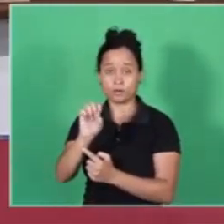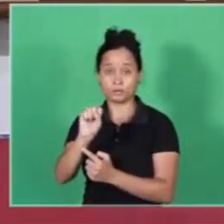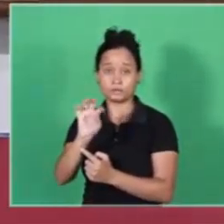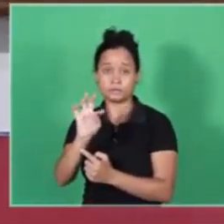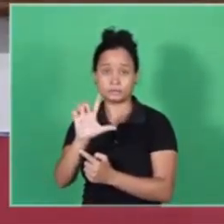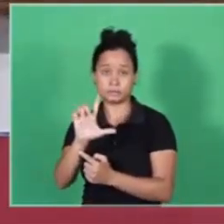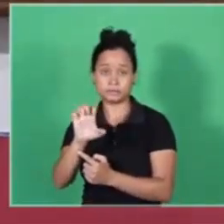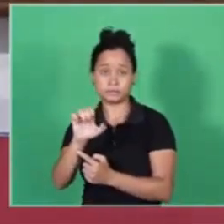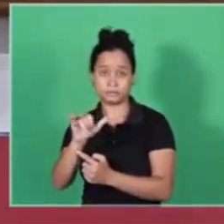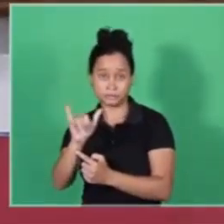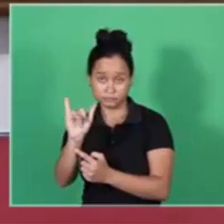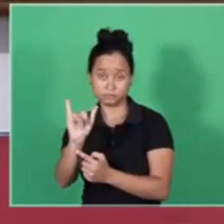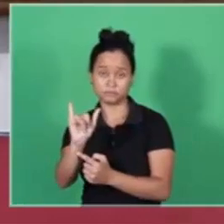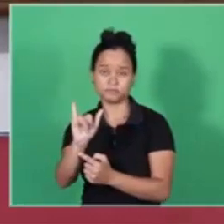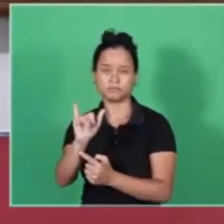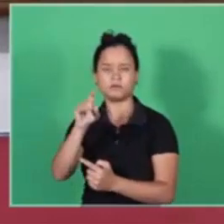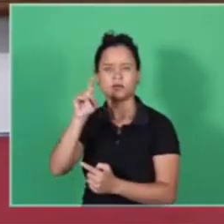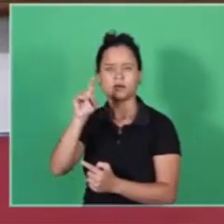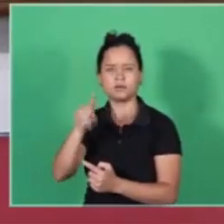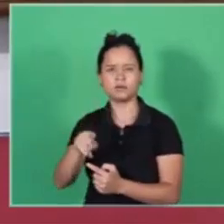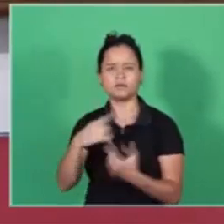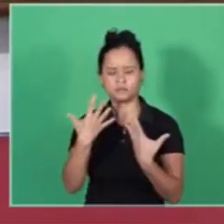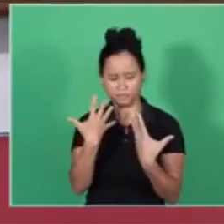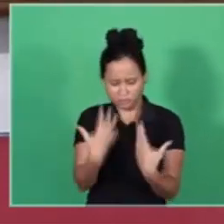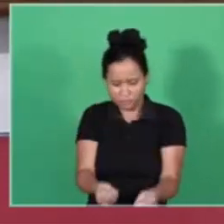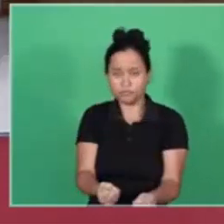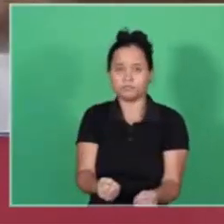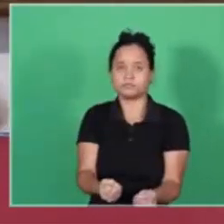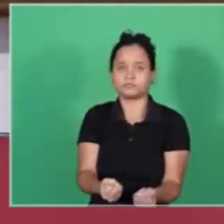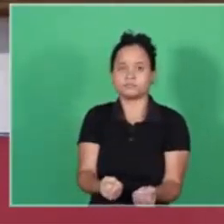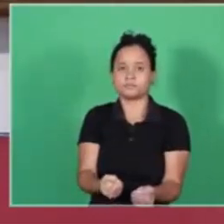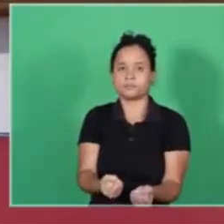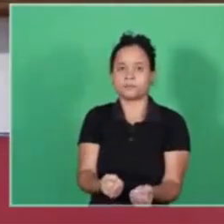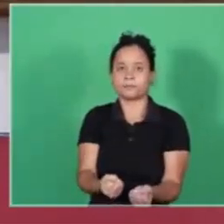não, caiu sobre ele o Espírito Santo.